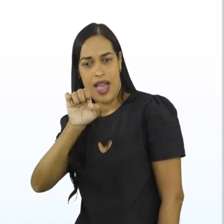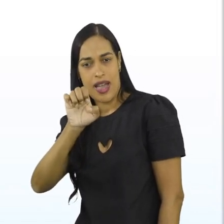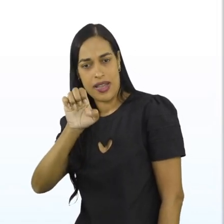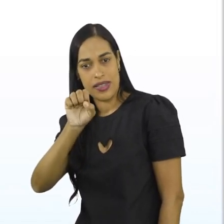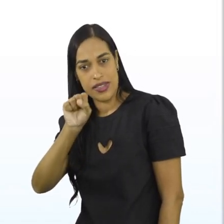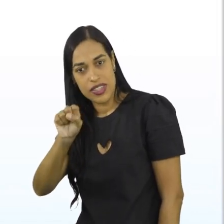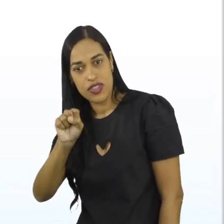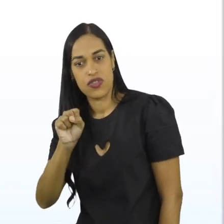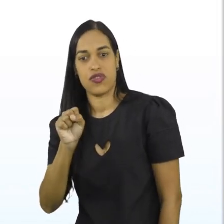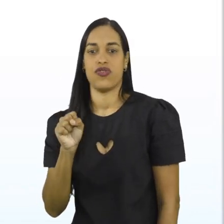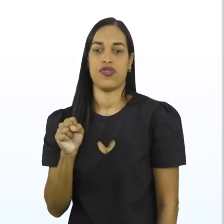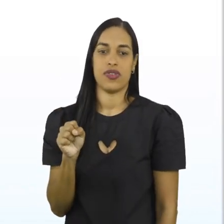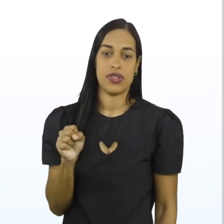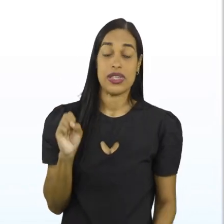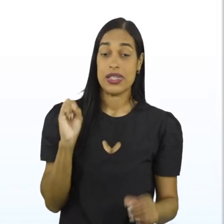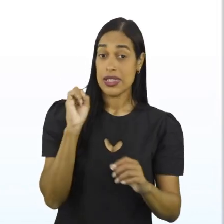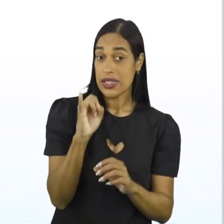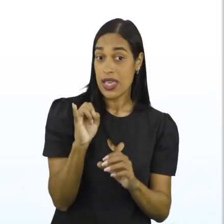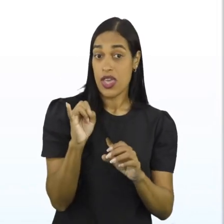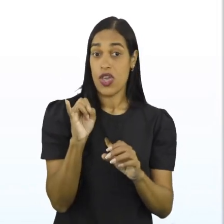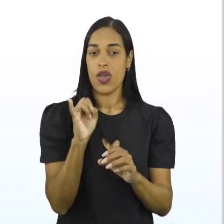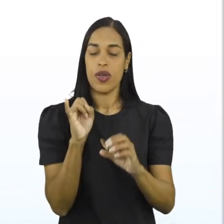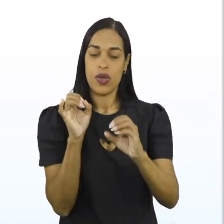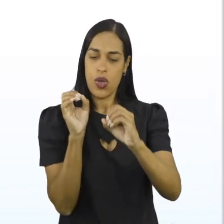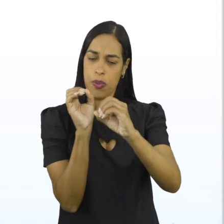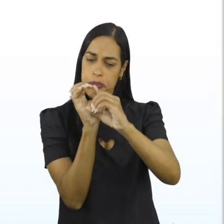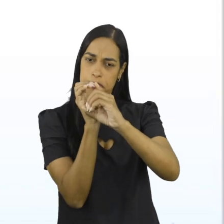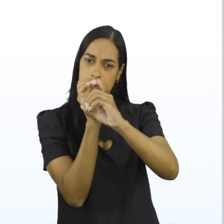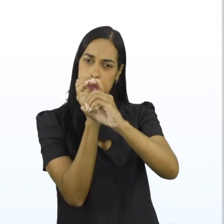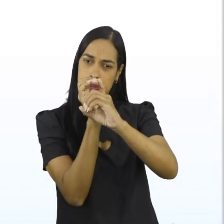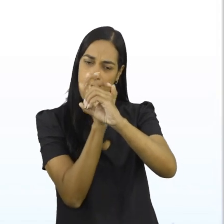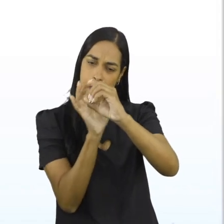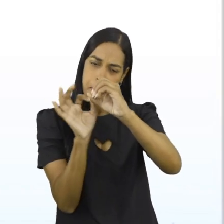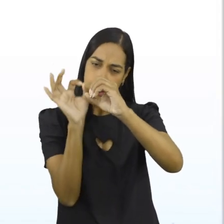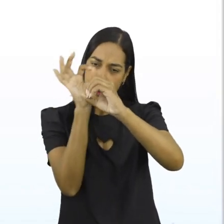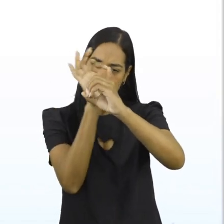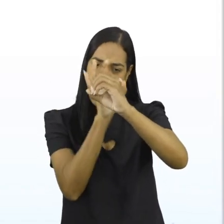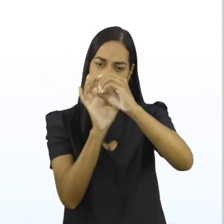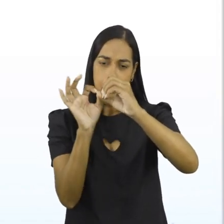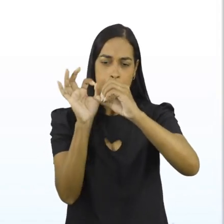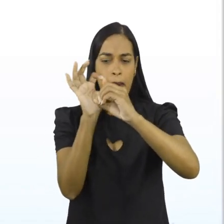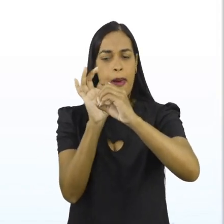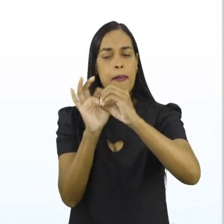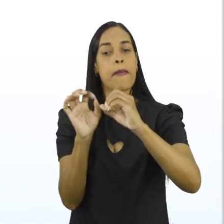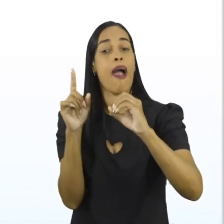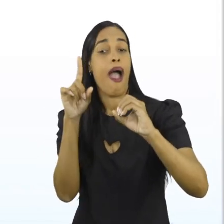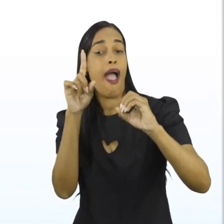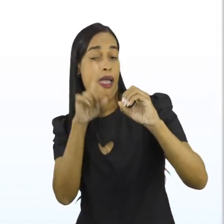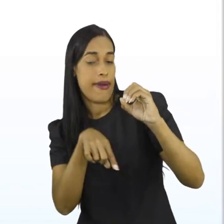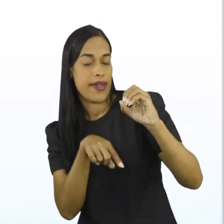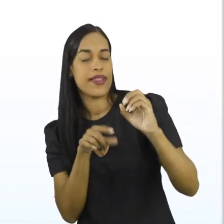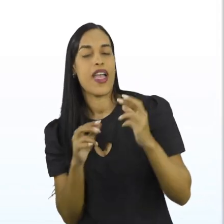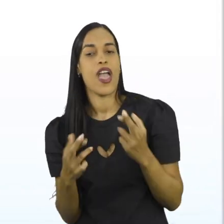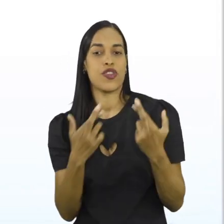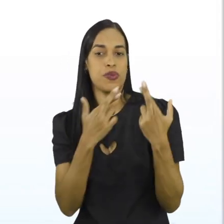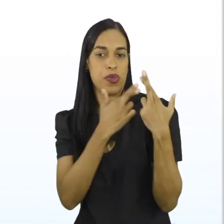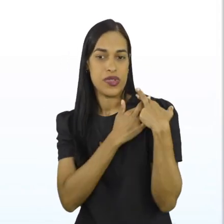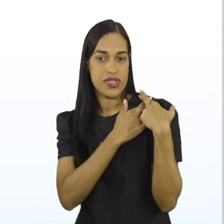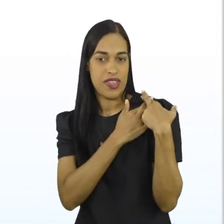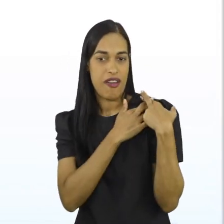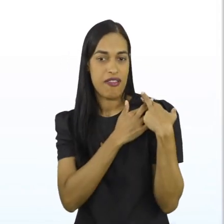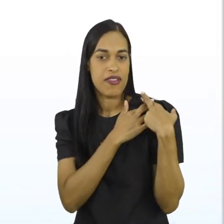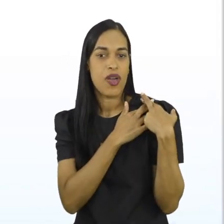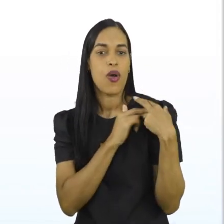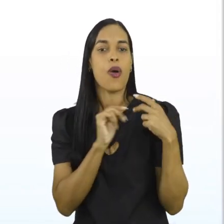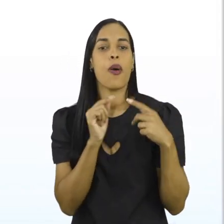o lisossomo é uma bolinha cheia de enzima digestiva, então tenha certeza que o lisossomo ele vai ser